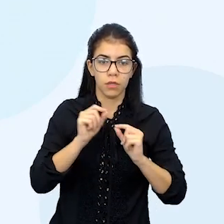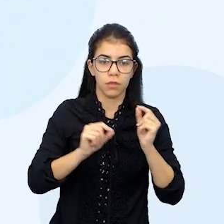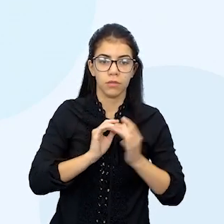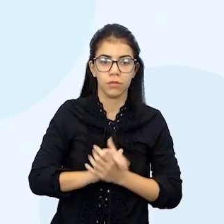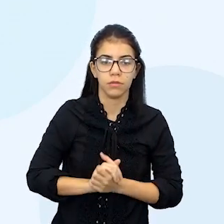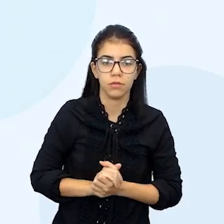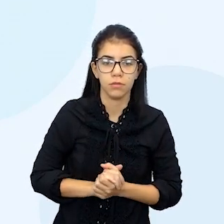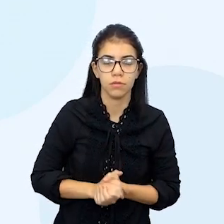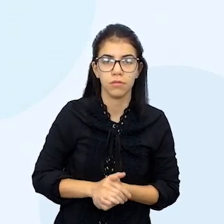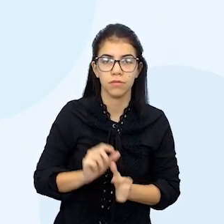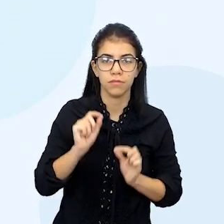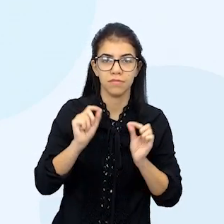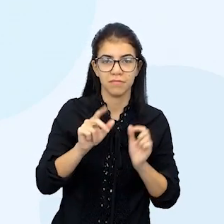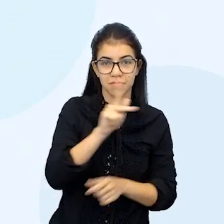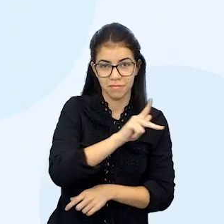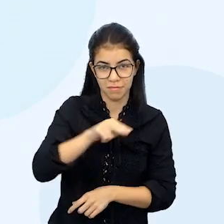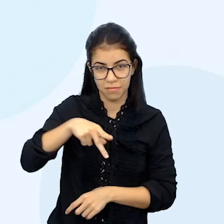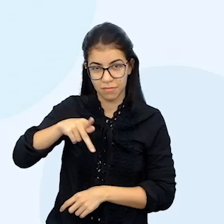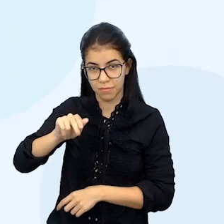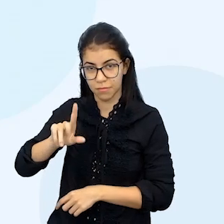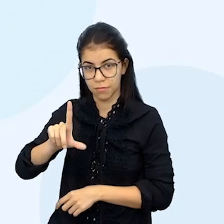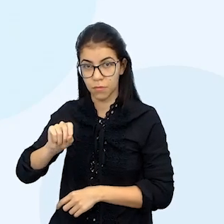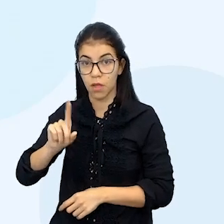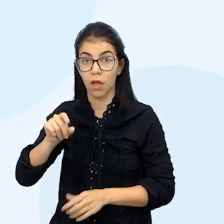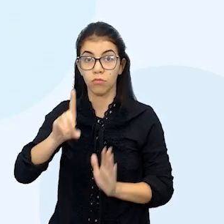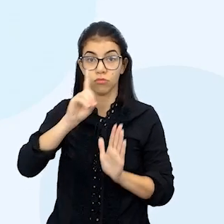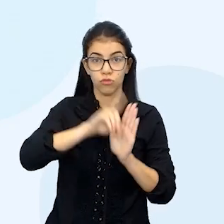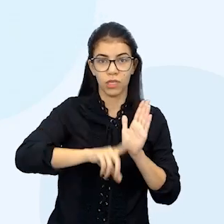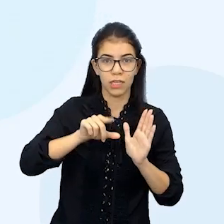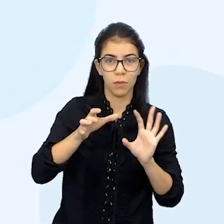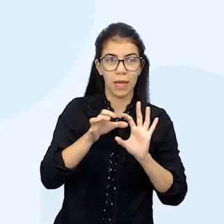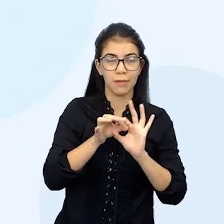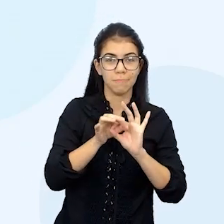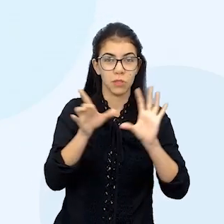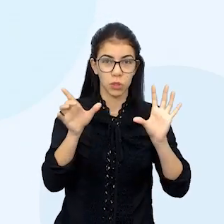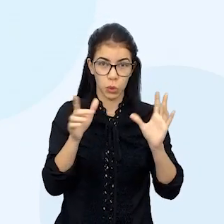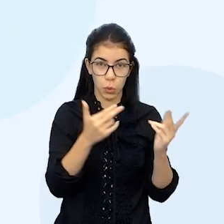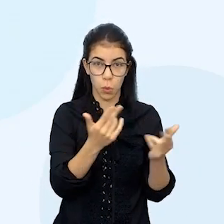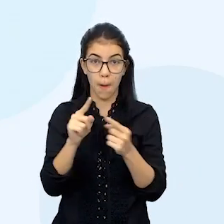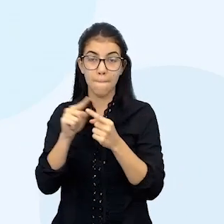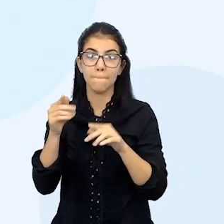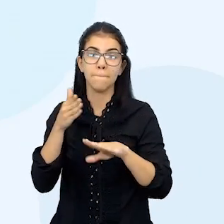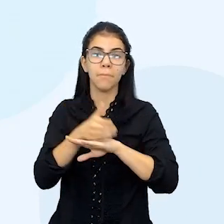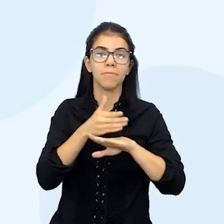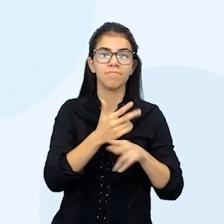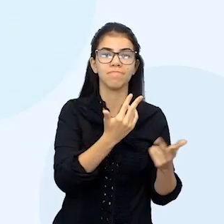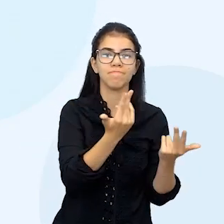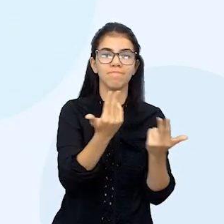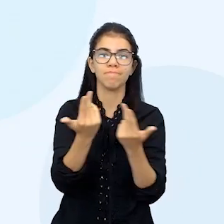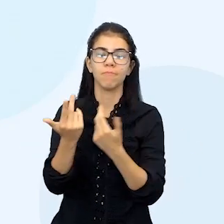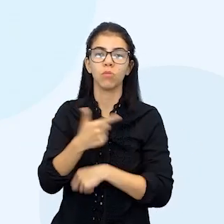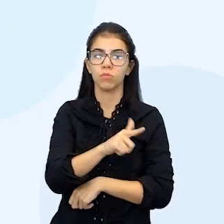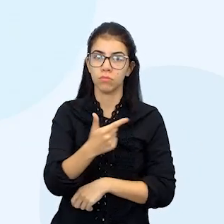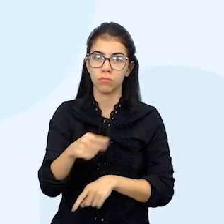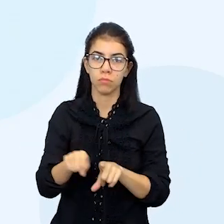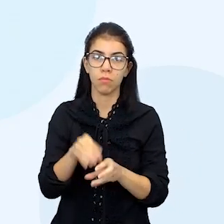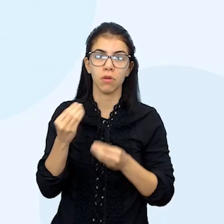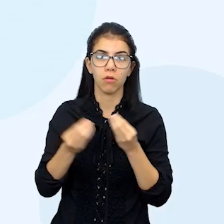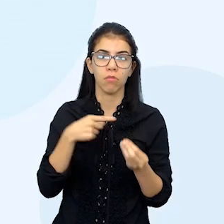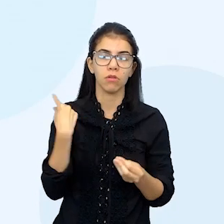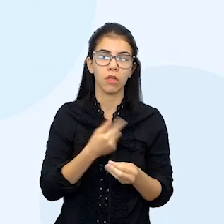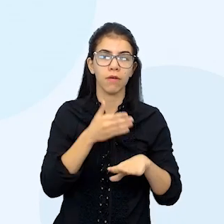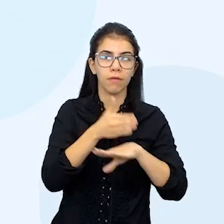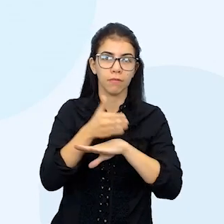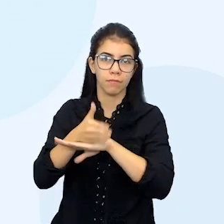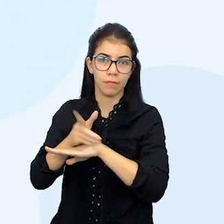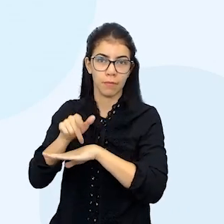muito importante que o professor Paulo colocou. As regras são universais, porém, acesso e igualdade não. Como podemos fazer isso? Como podemos facilitar nessa